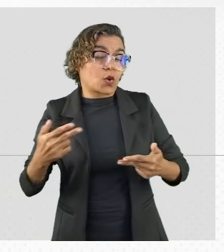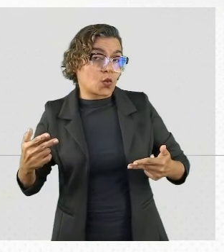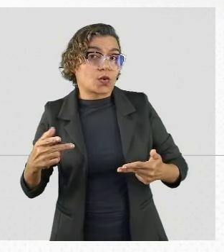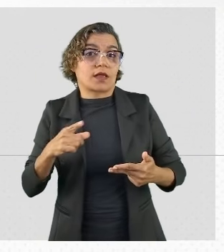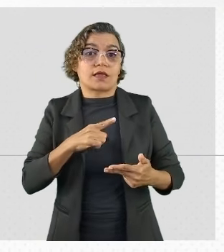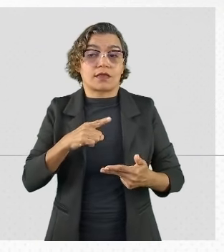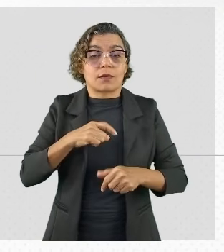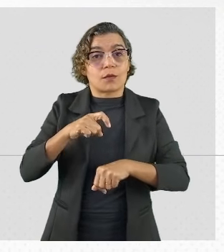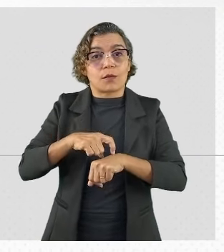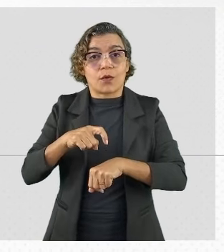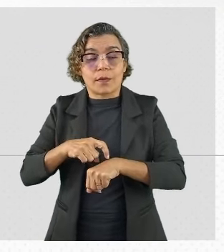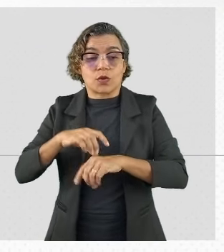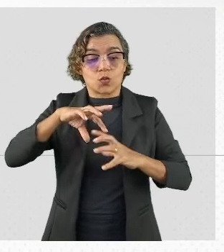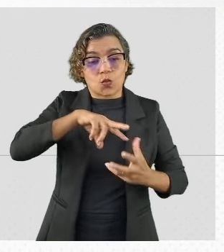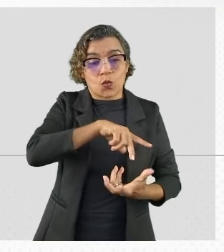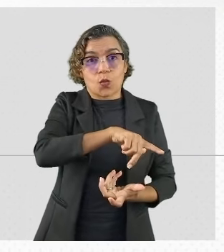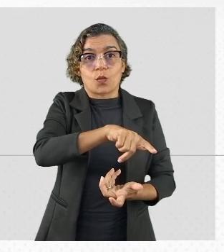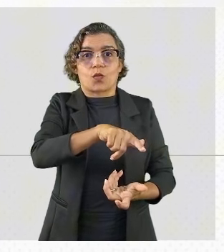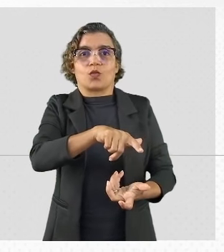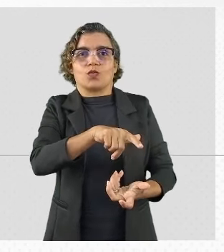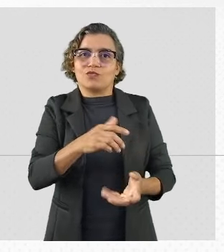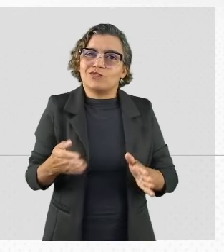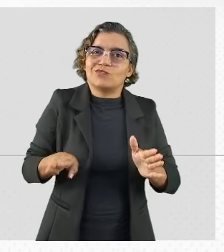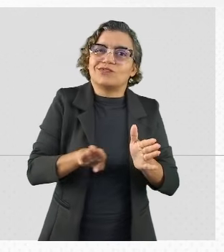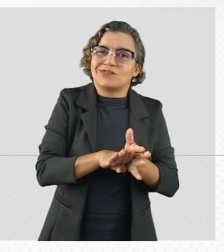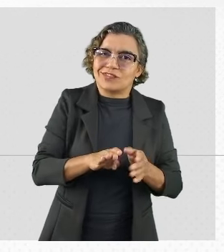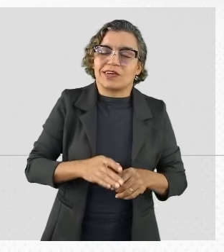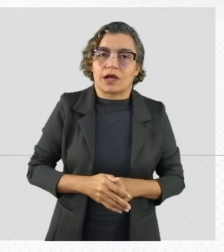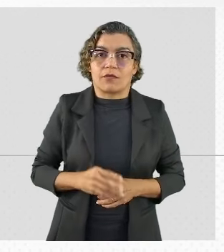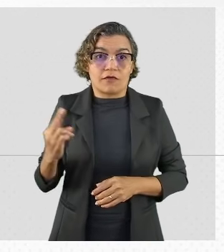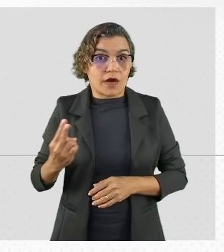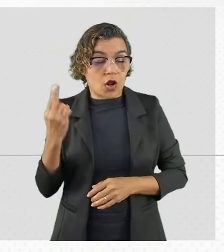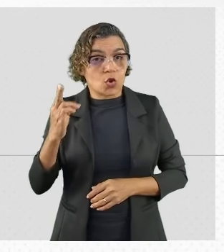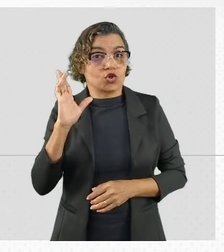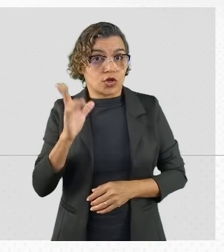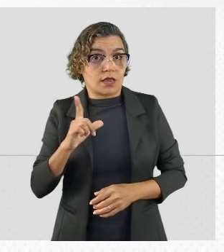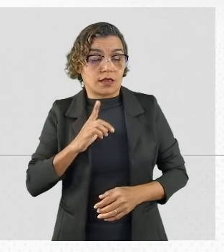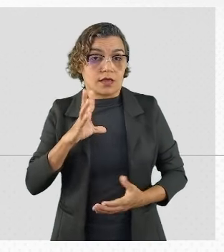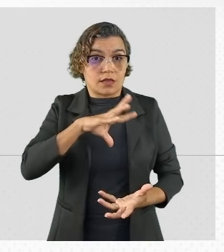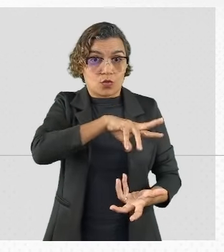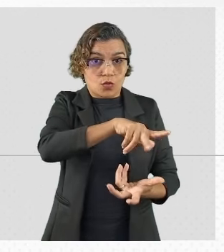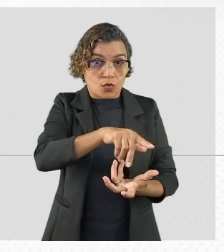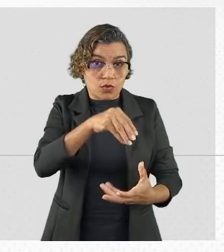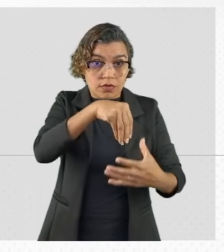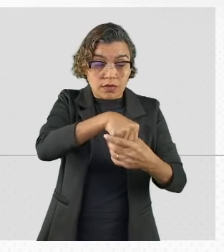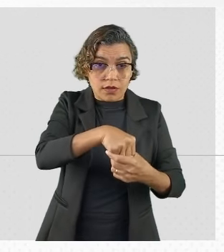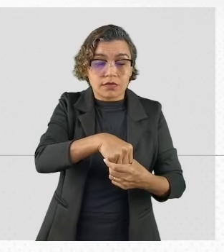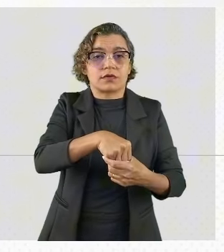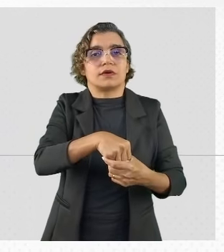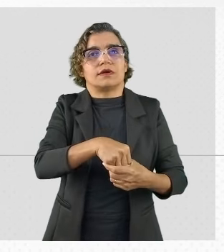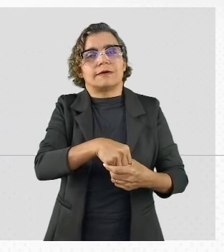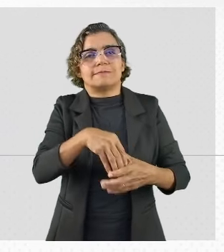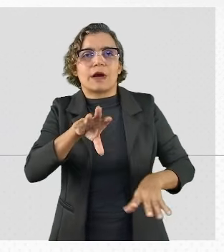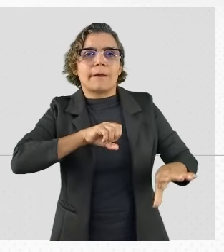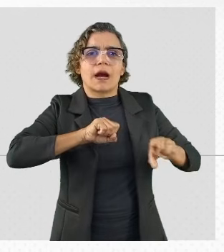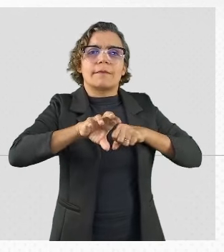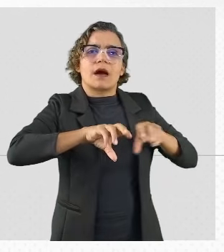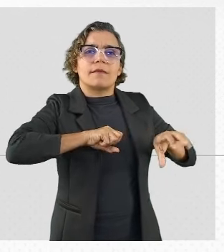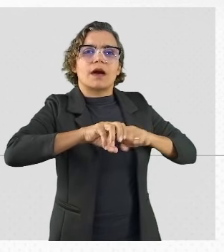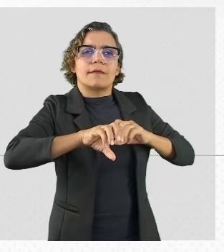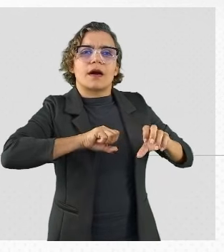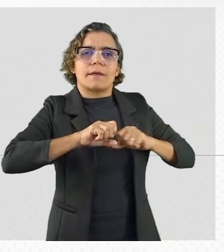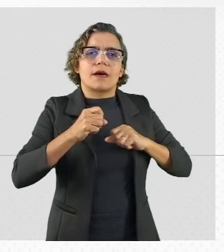recebemos quando nós chegamos ao mundo, valores que já estão estabelecidos, né? E que a gente vai adquirindo a partir da nossa